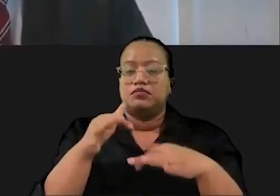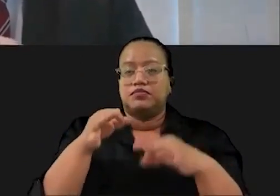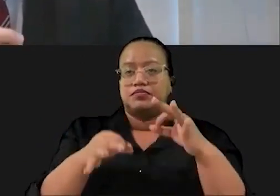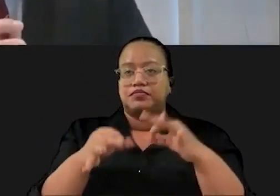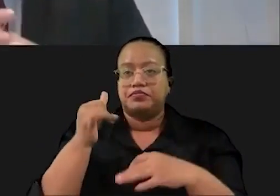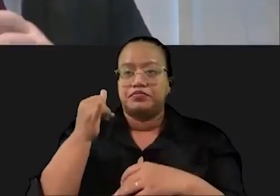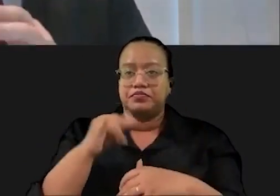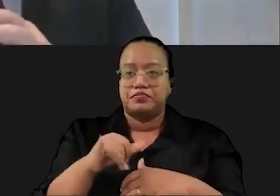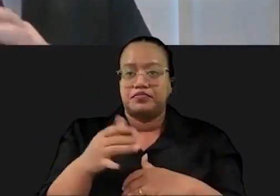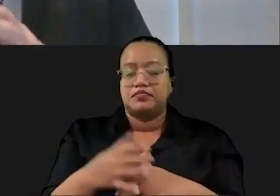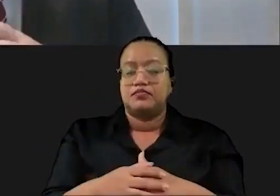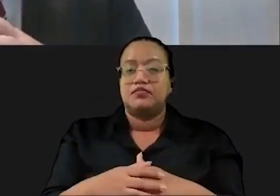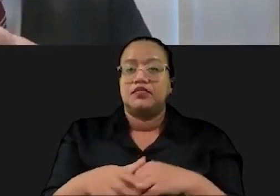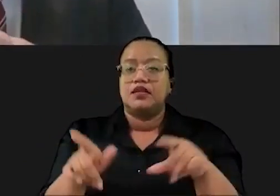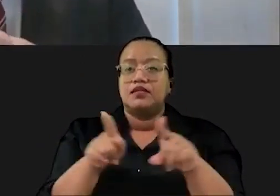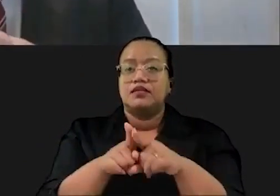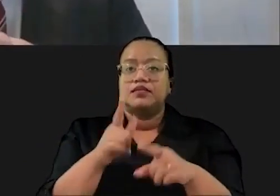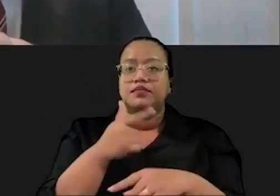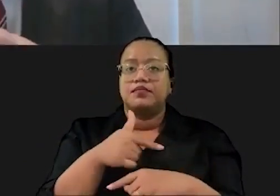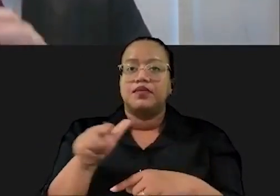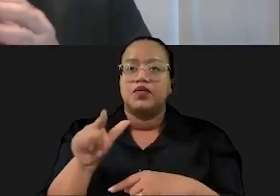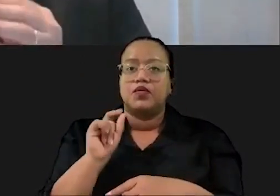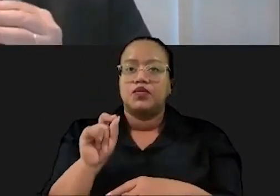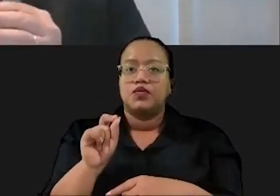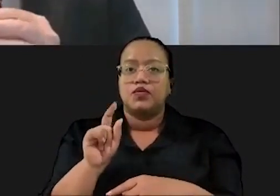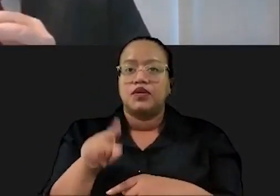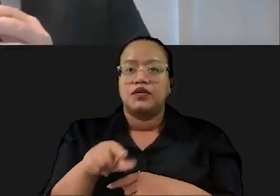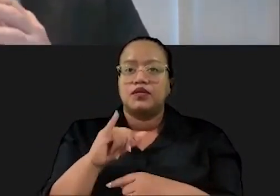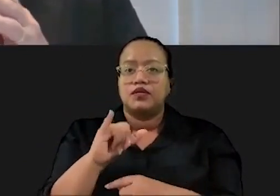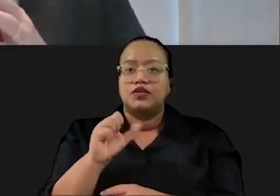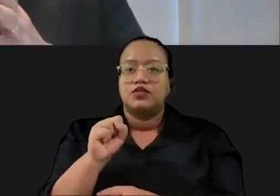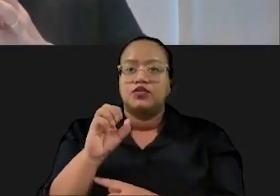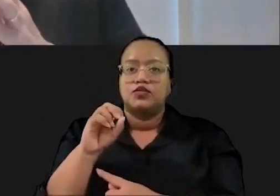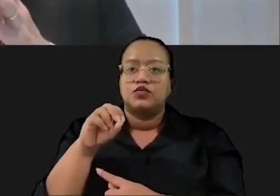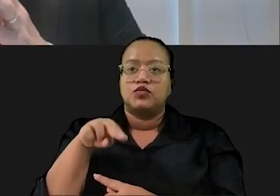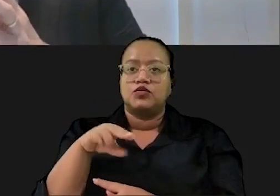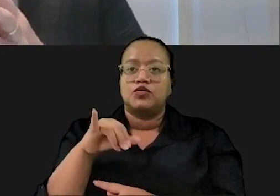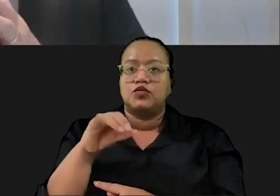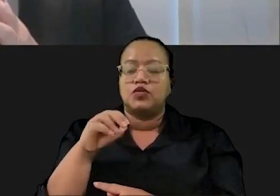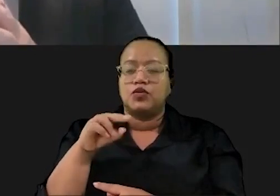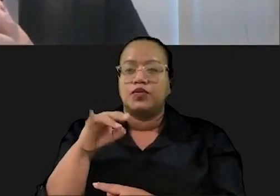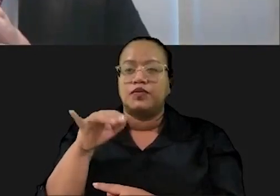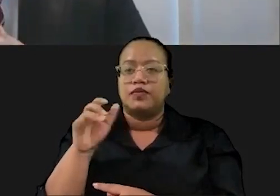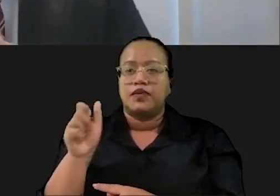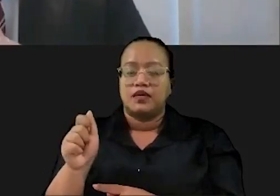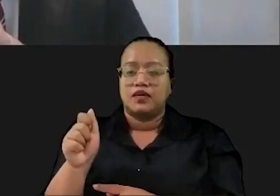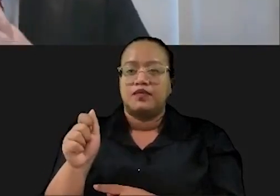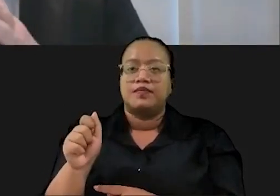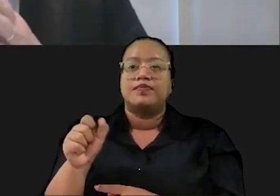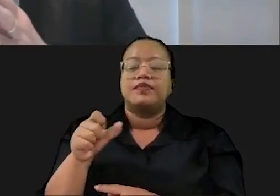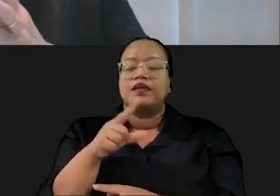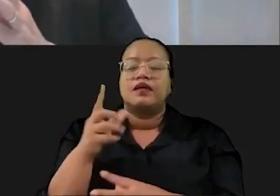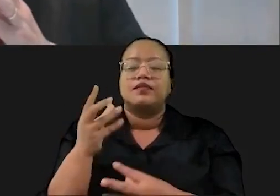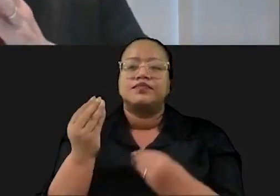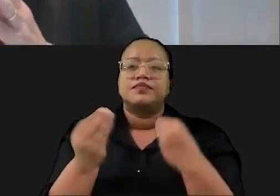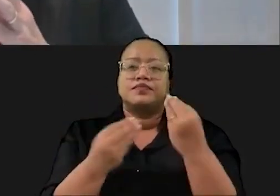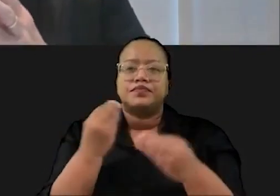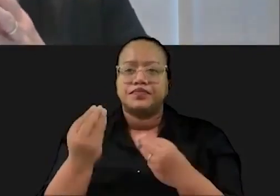isonomia. Através desse fluxo padronizado, a gente consegue oferecer o mesmo tratamento de